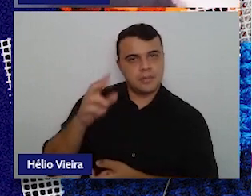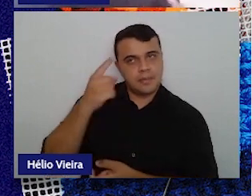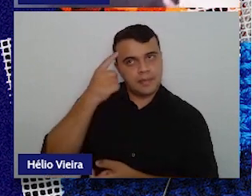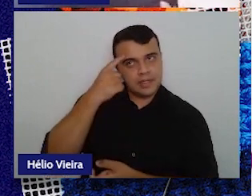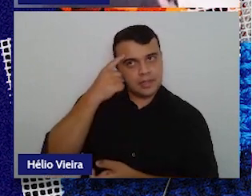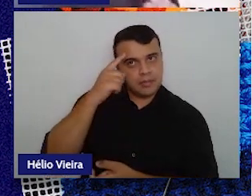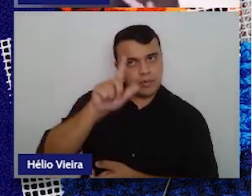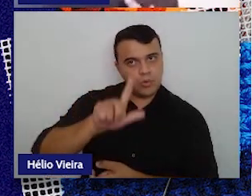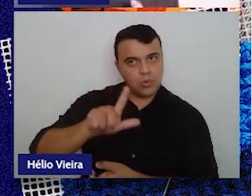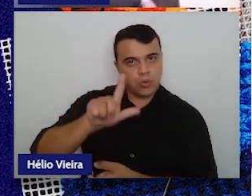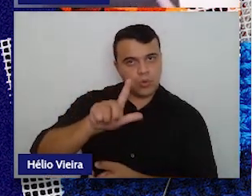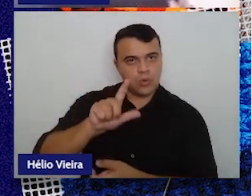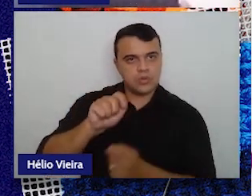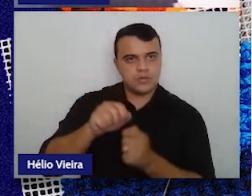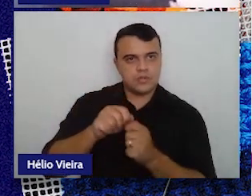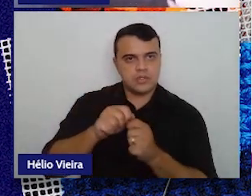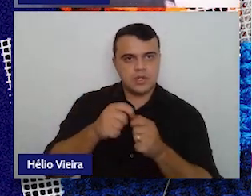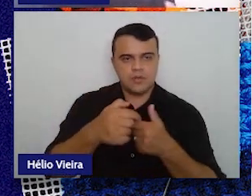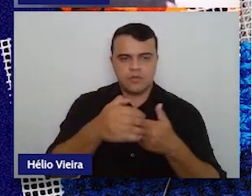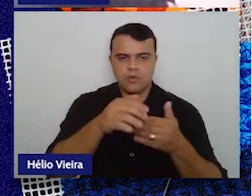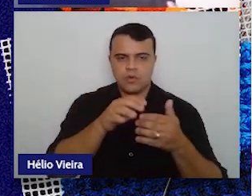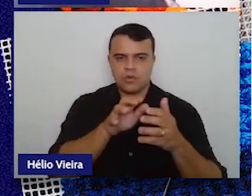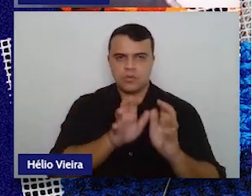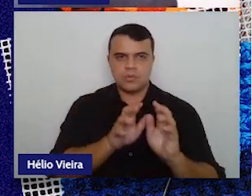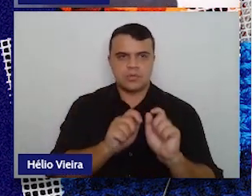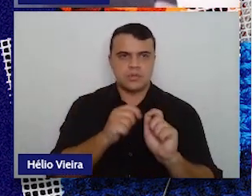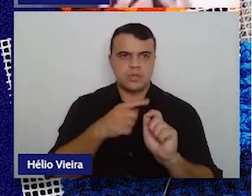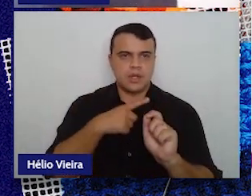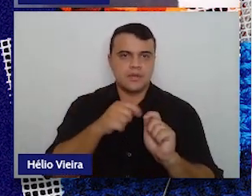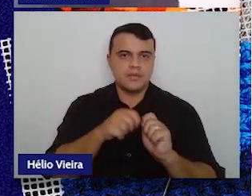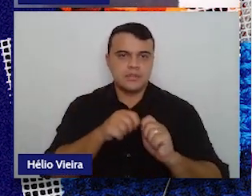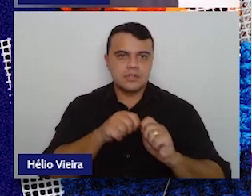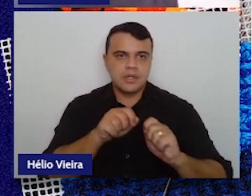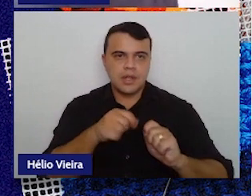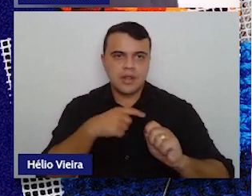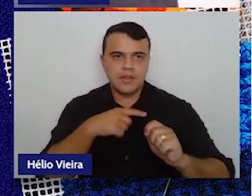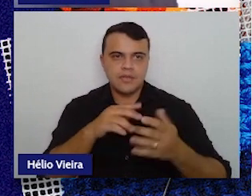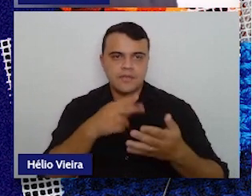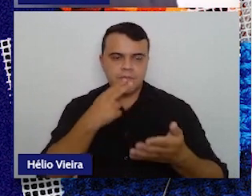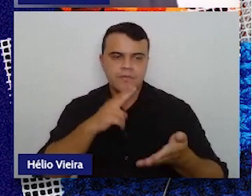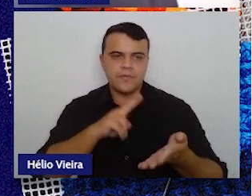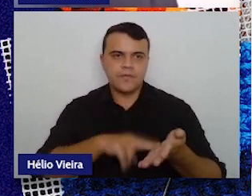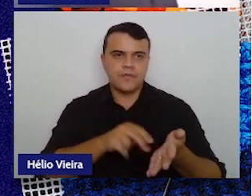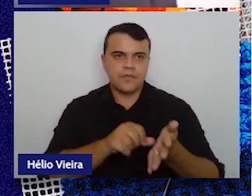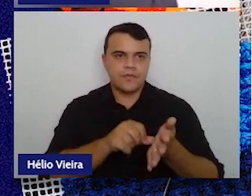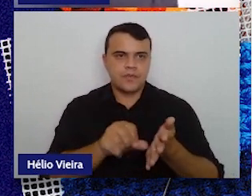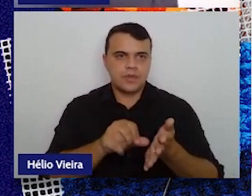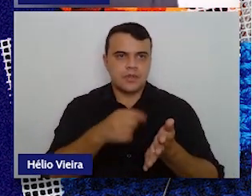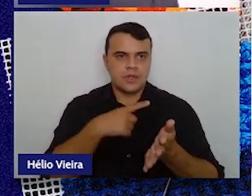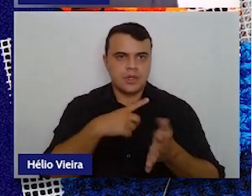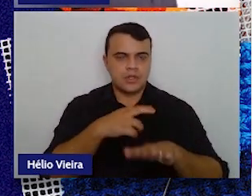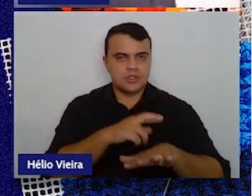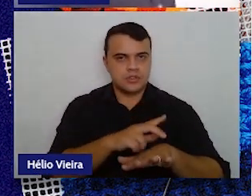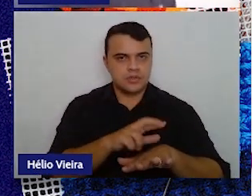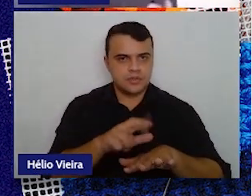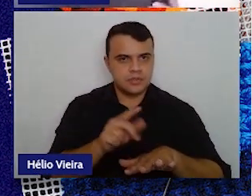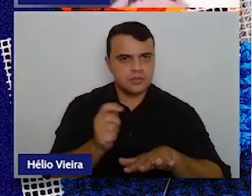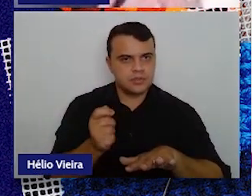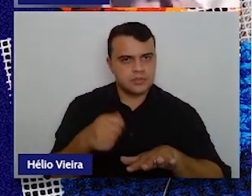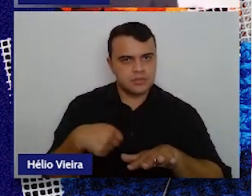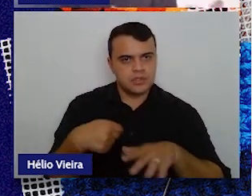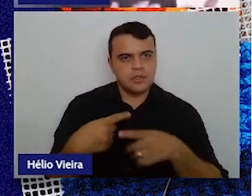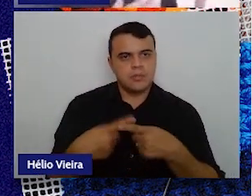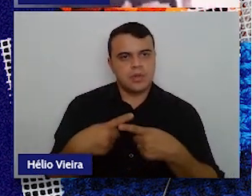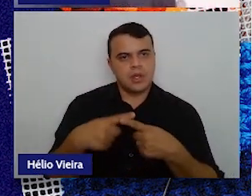lógico, as formas geométricas, porque a gente vai trabalhar com fitas de espessuras diferentes, então a gente